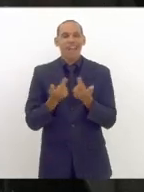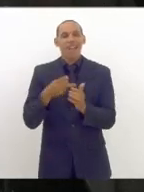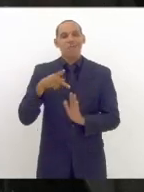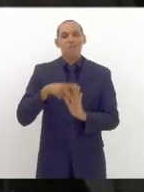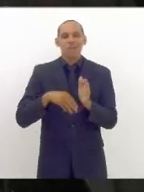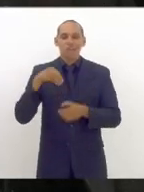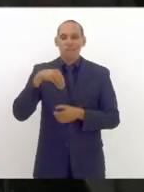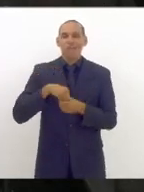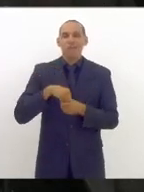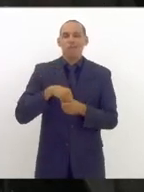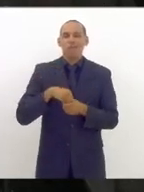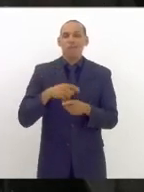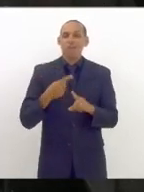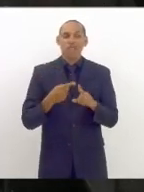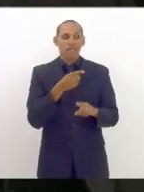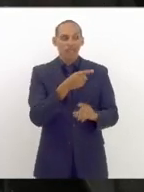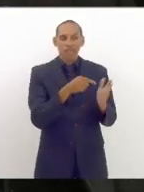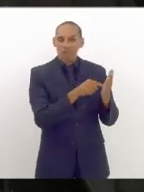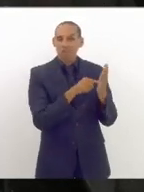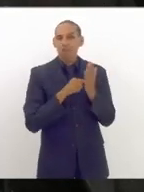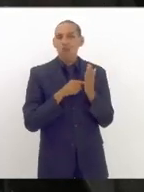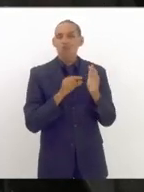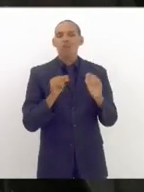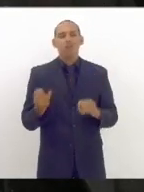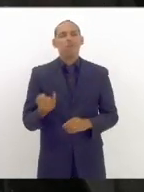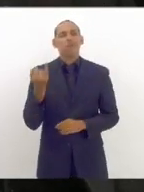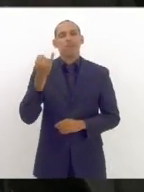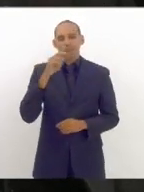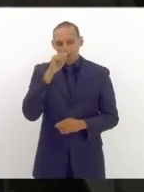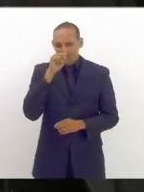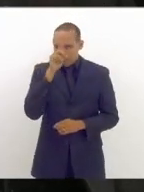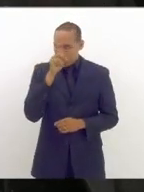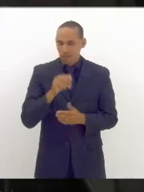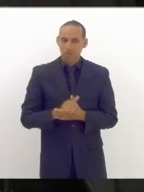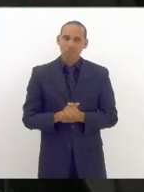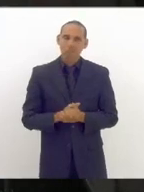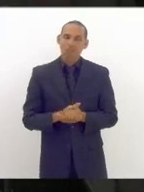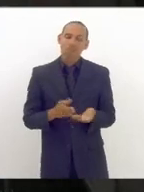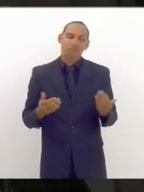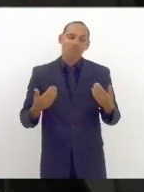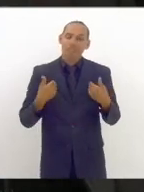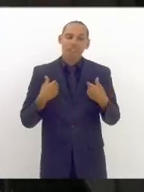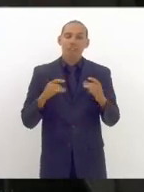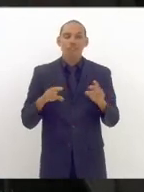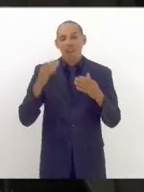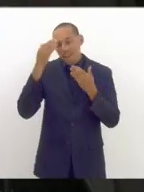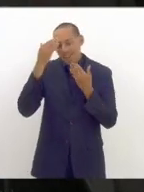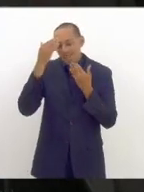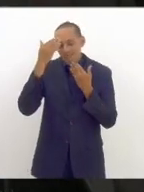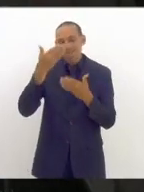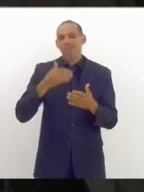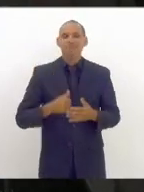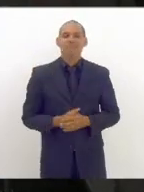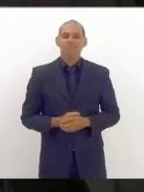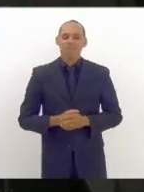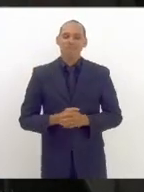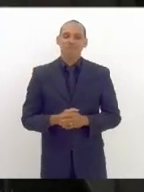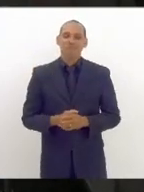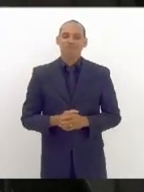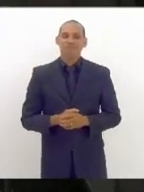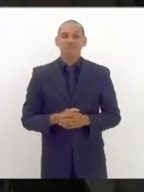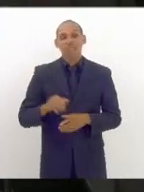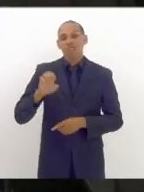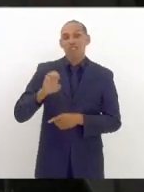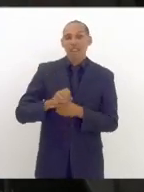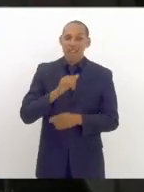projeto que o CAP me mostrou da importância. De mim, só tenho a gratidão do